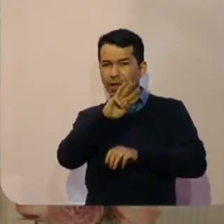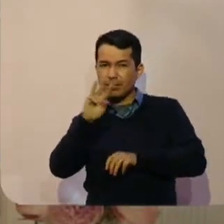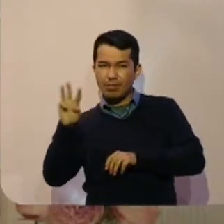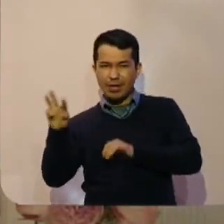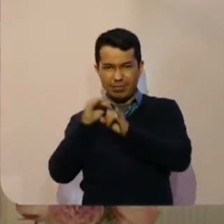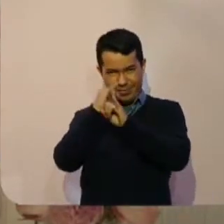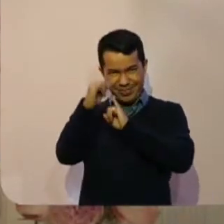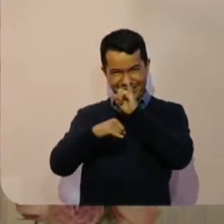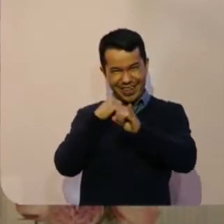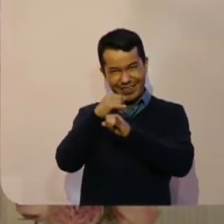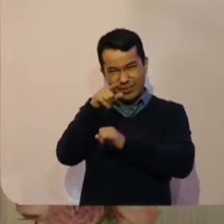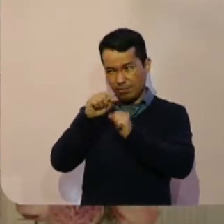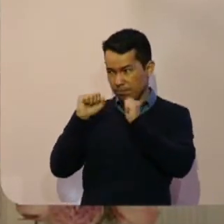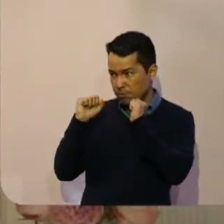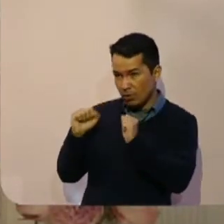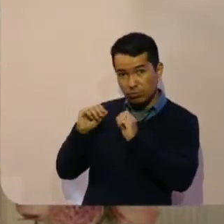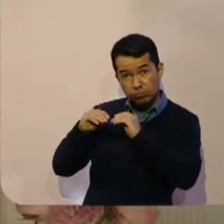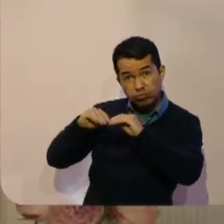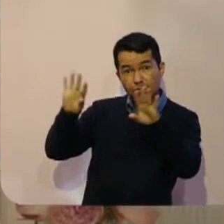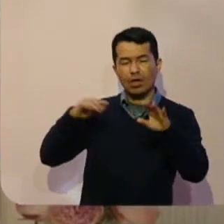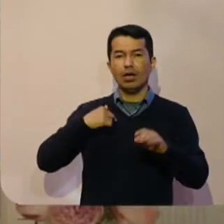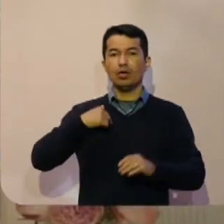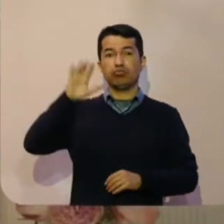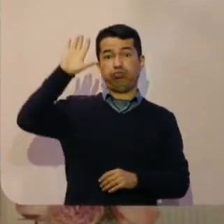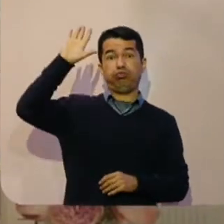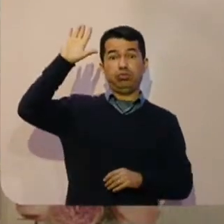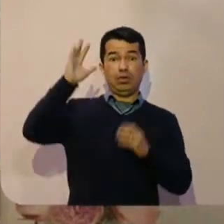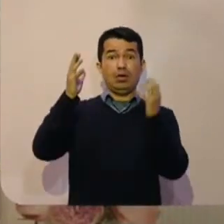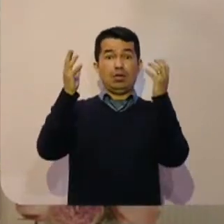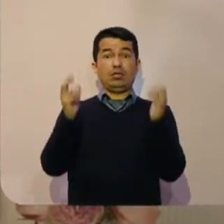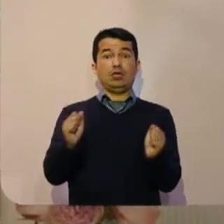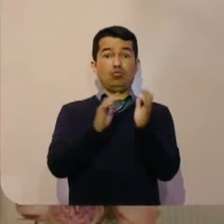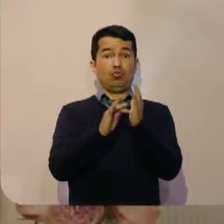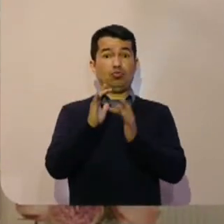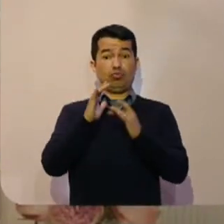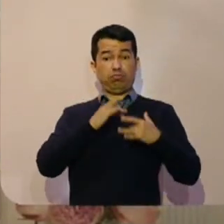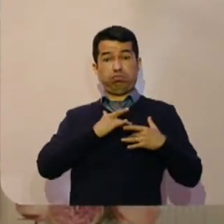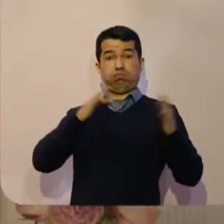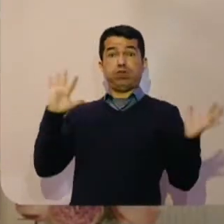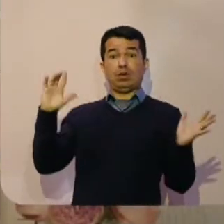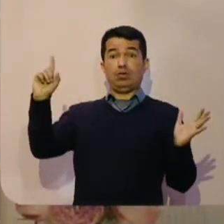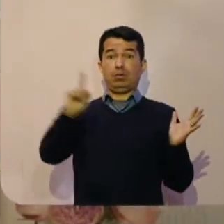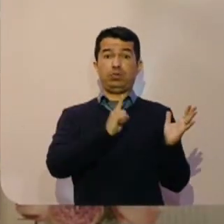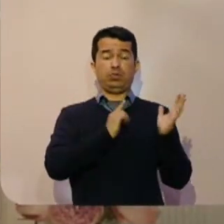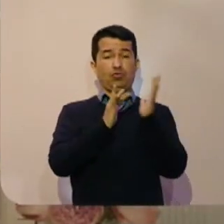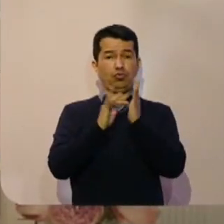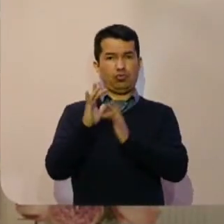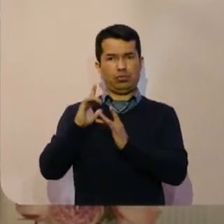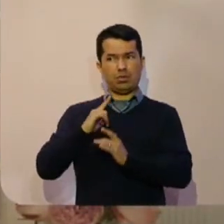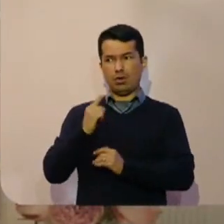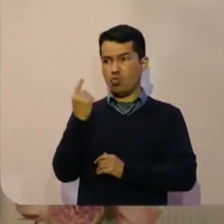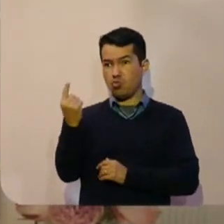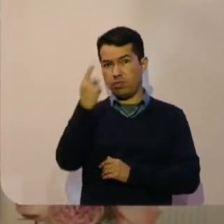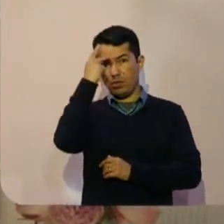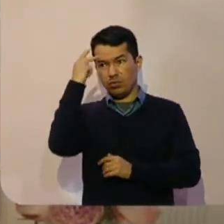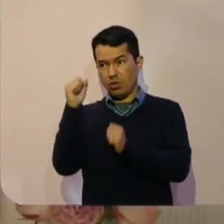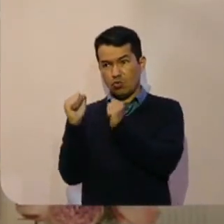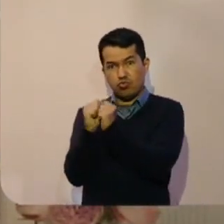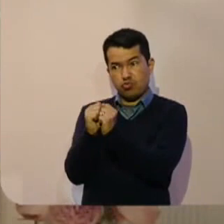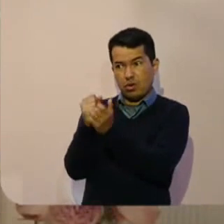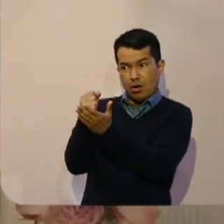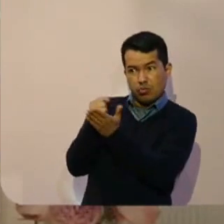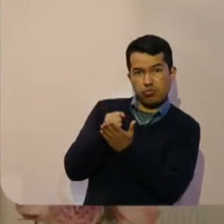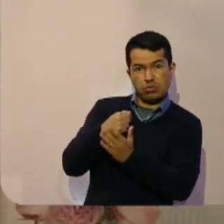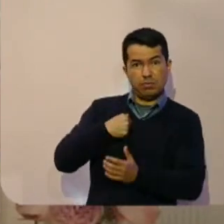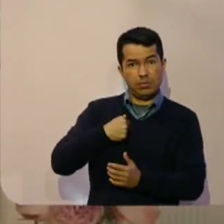como caminhar com Jesus. Alguém podia me ajudar? E aí a gente vai colocar alguém que vai discipular você. A gente vai se